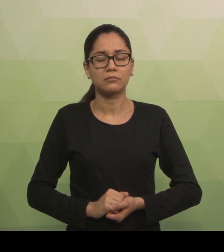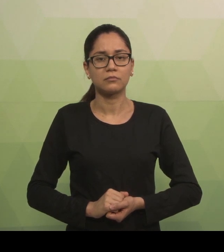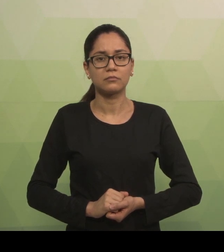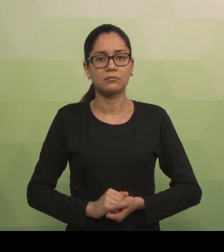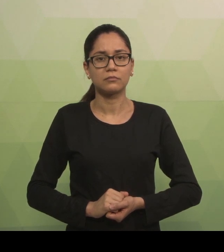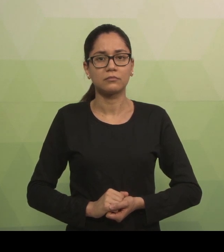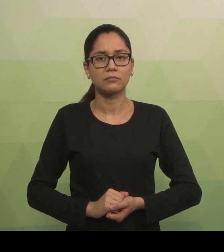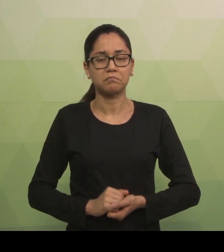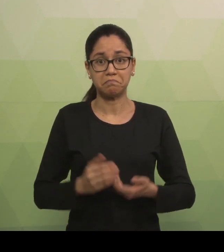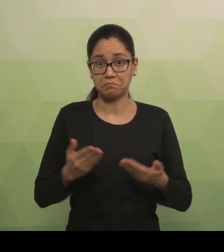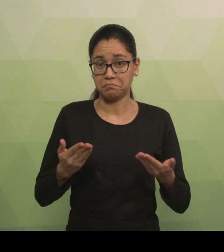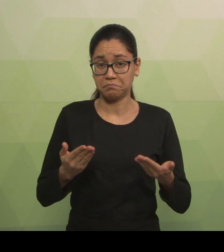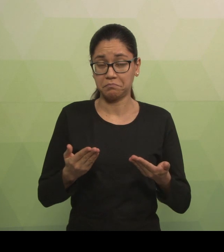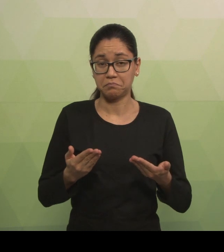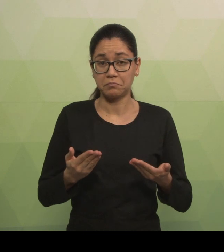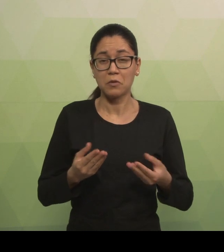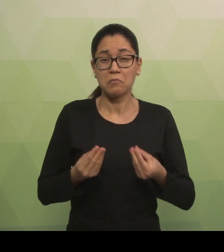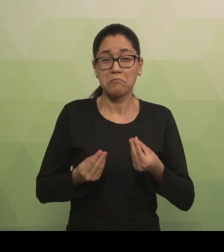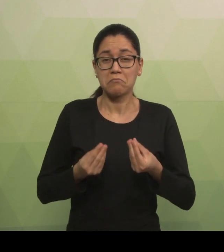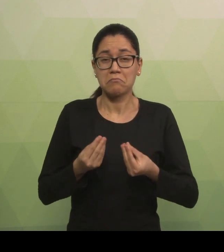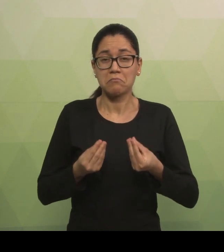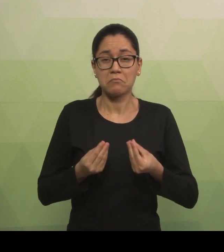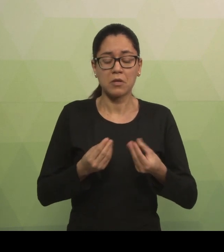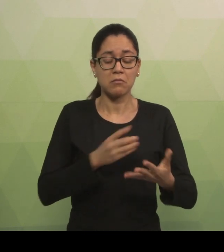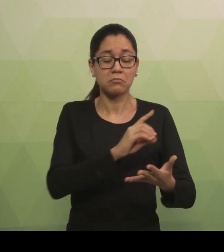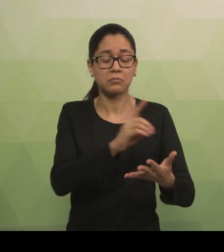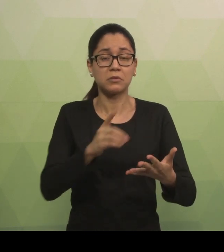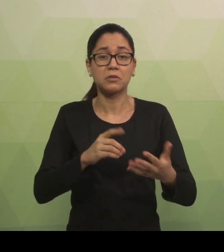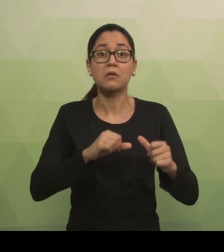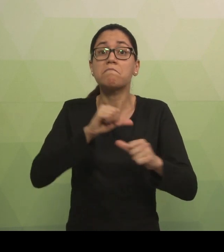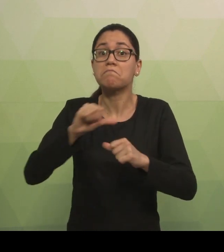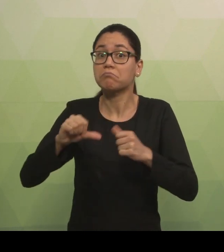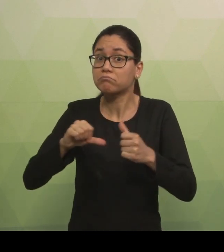Vejamos agora como o design pode mudar um conceito.